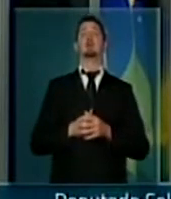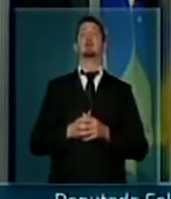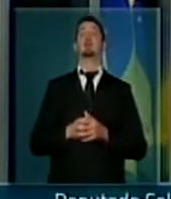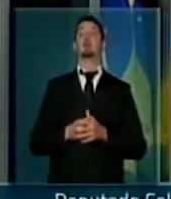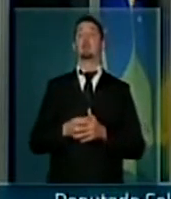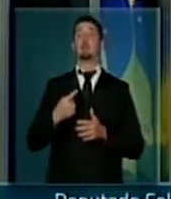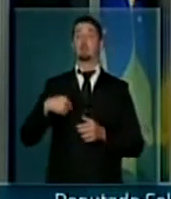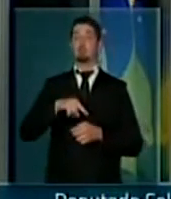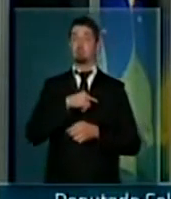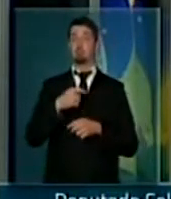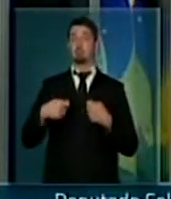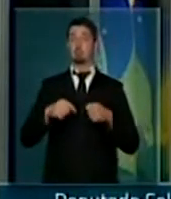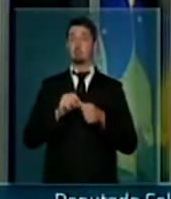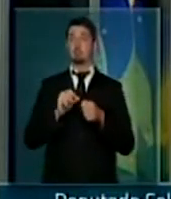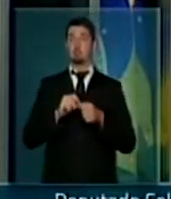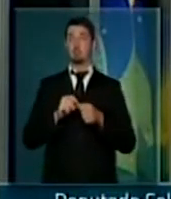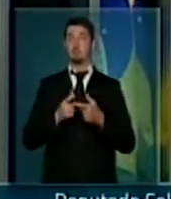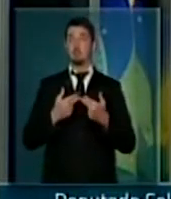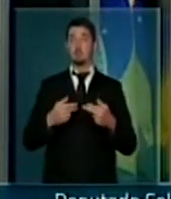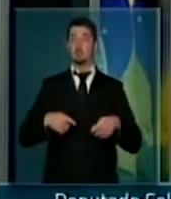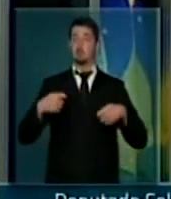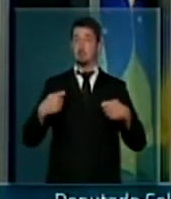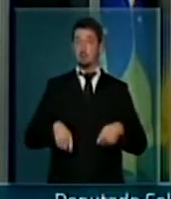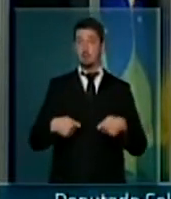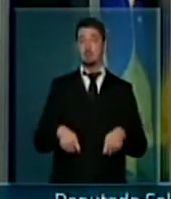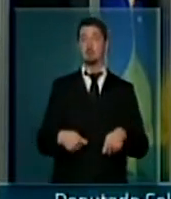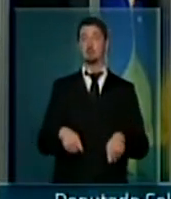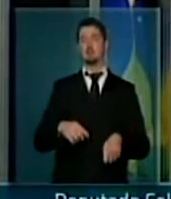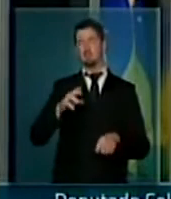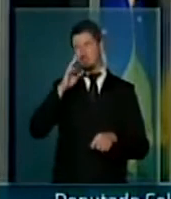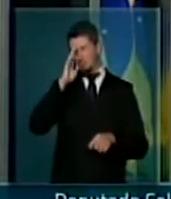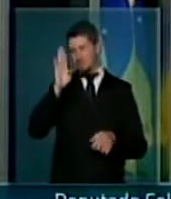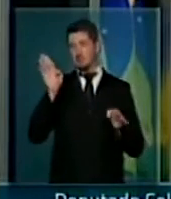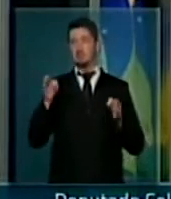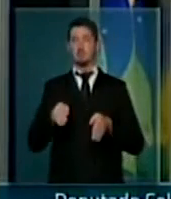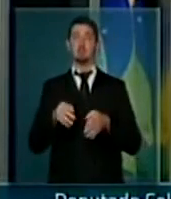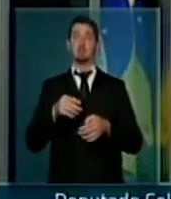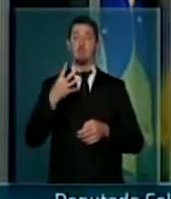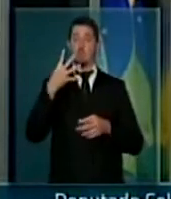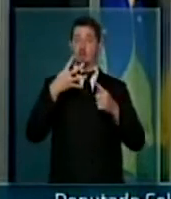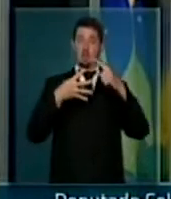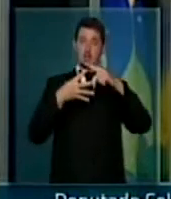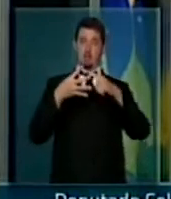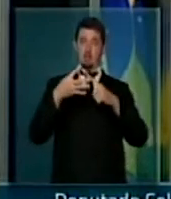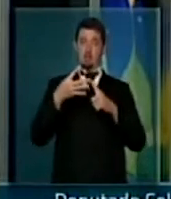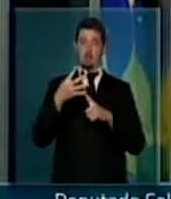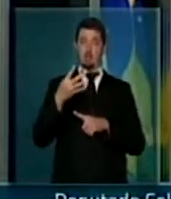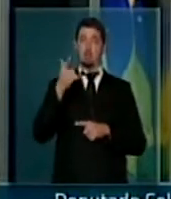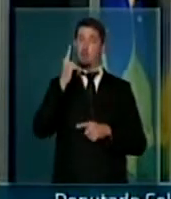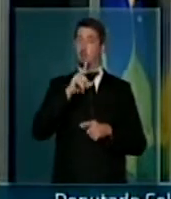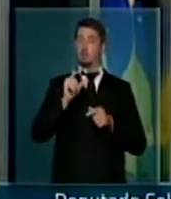que tomar as medidas necessárias, principalmente desses 4 pontos,